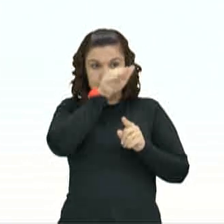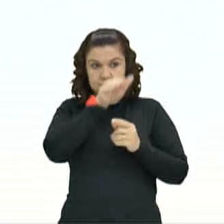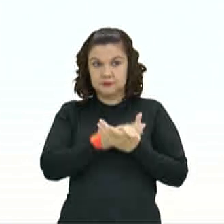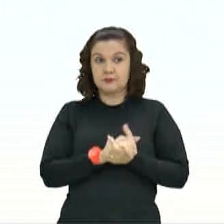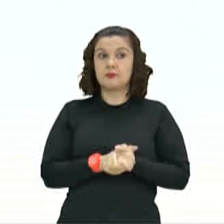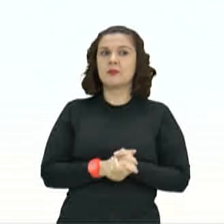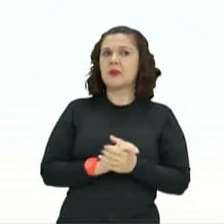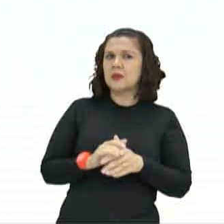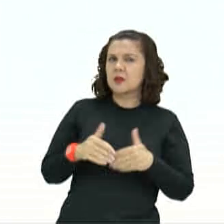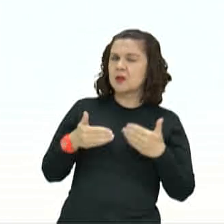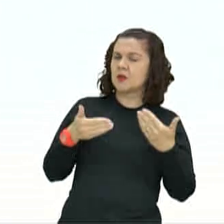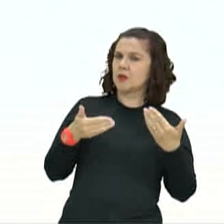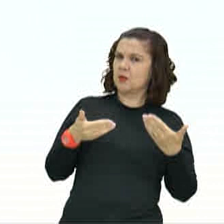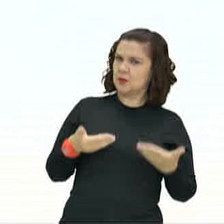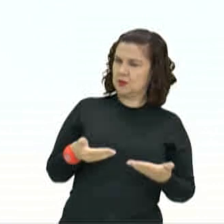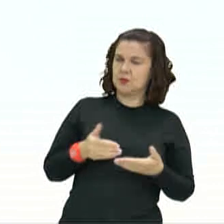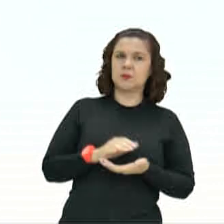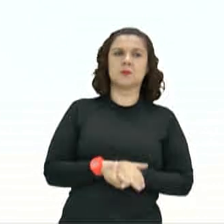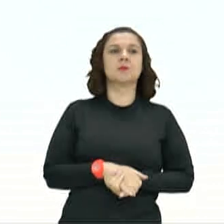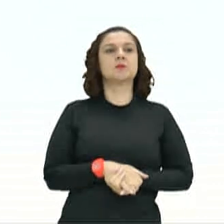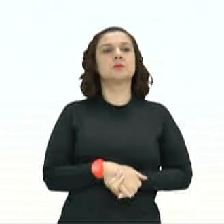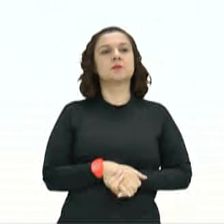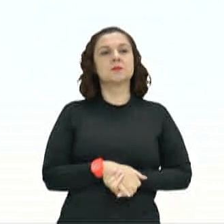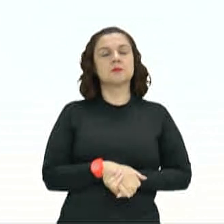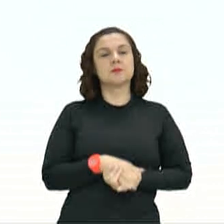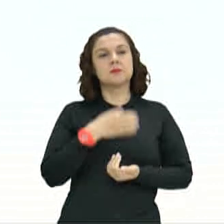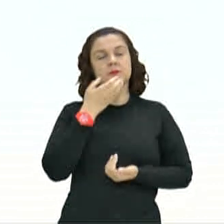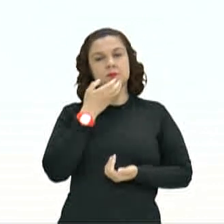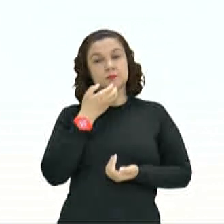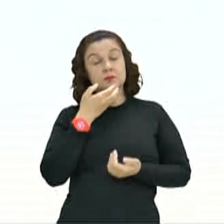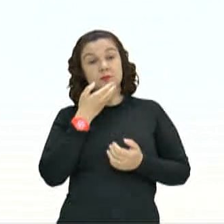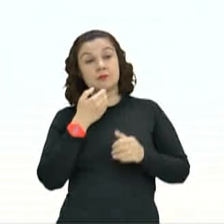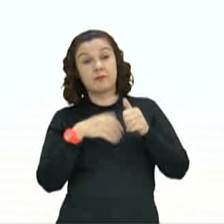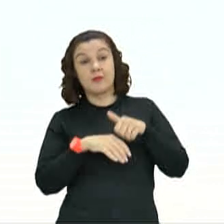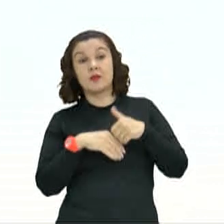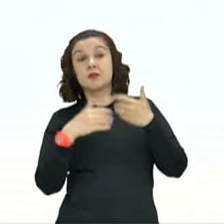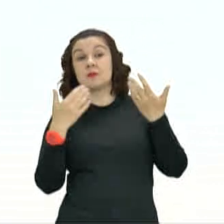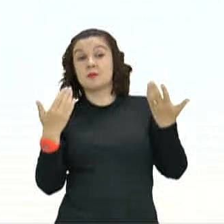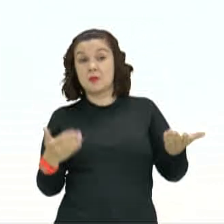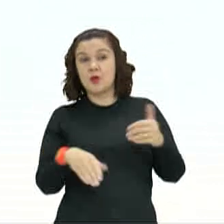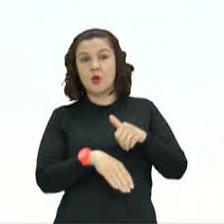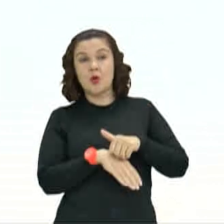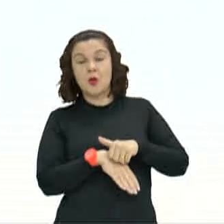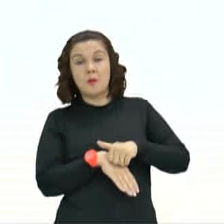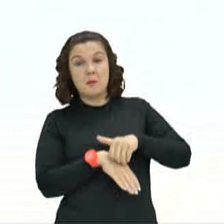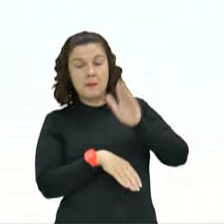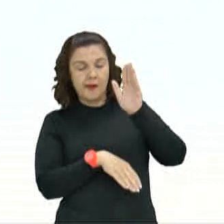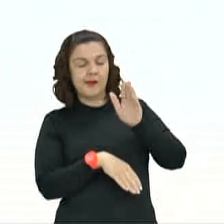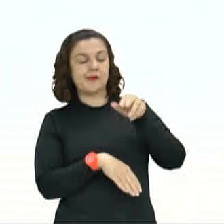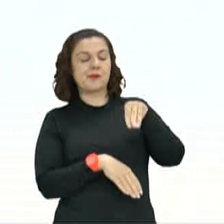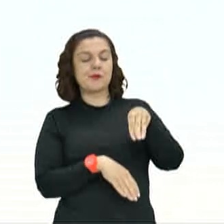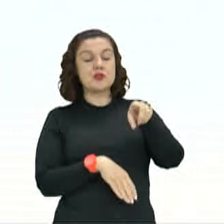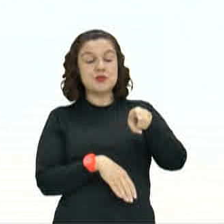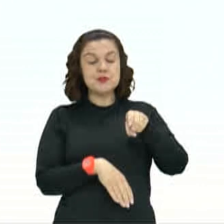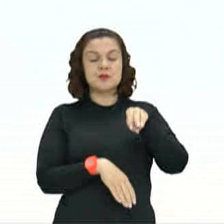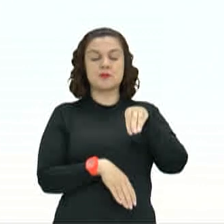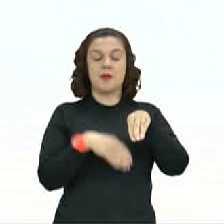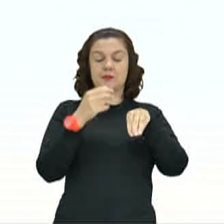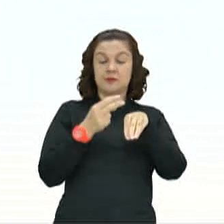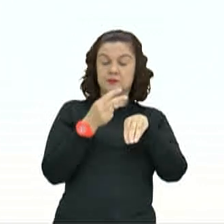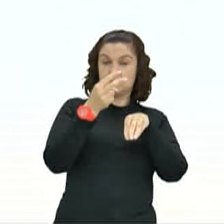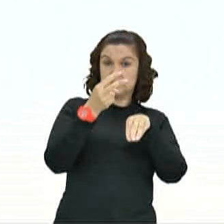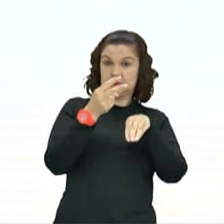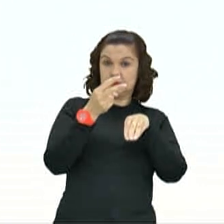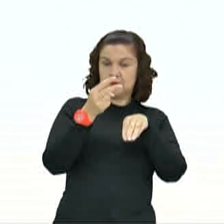veja só. Então, agora o que acontece? Acima de quantos metros quadrados, aqui x